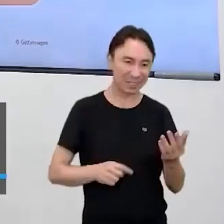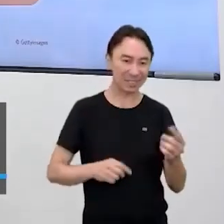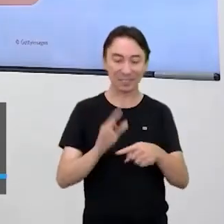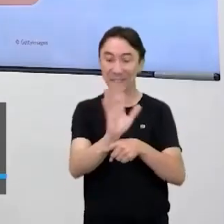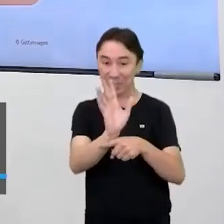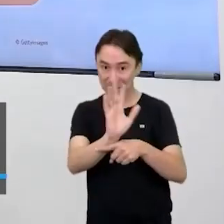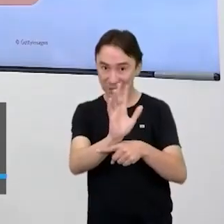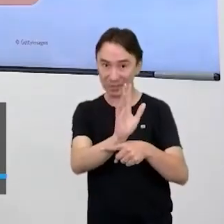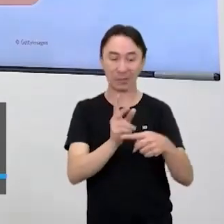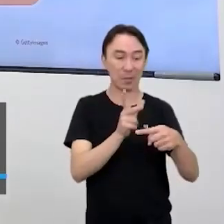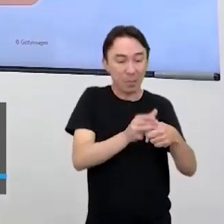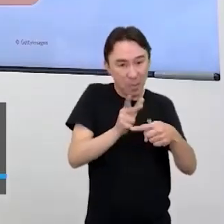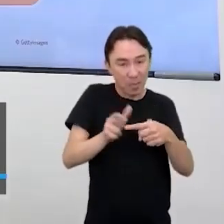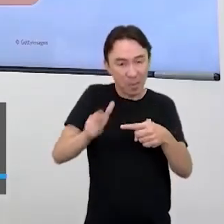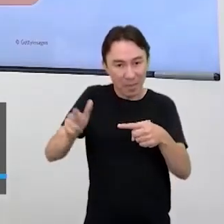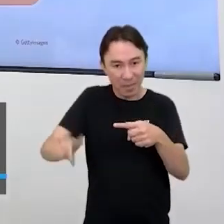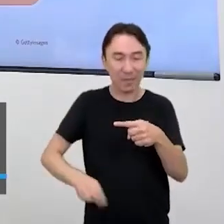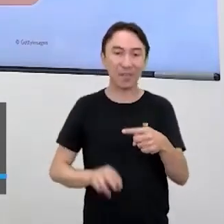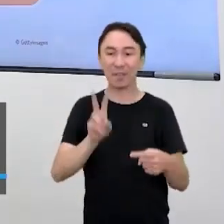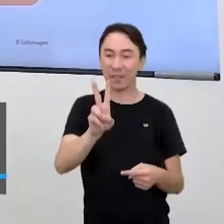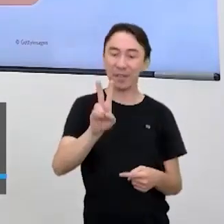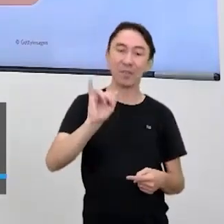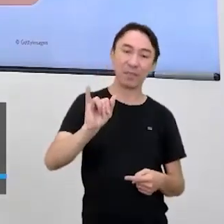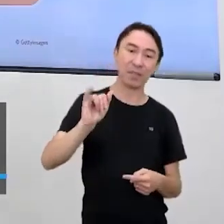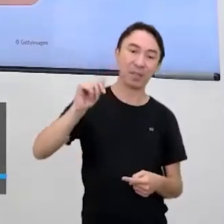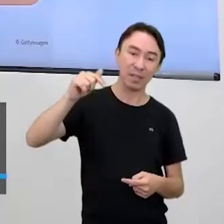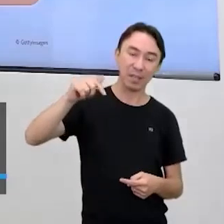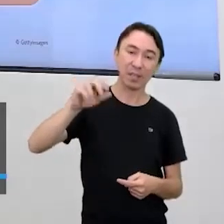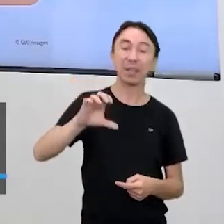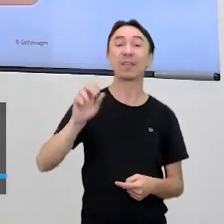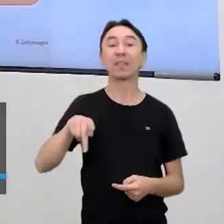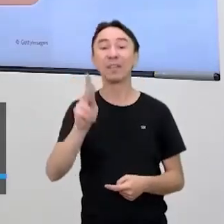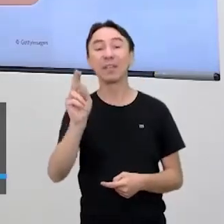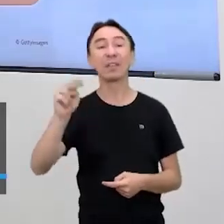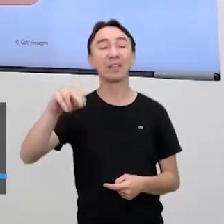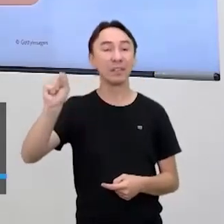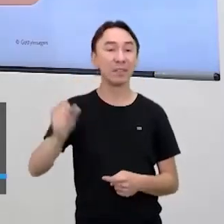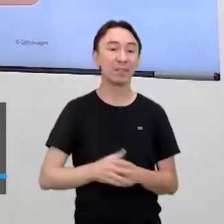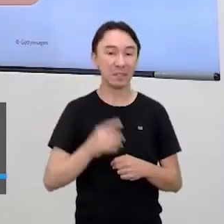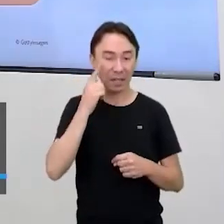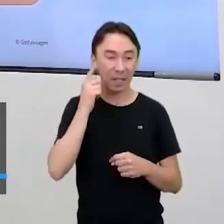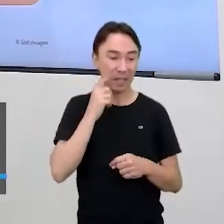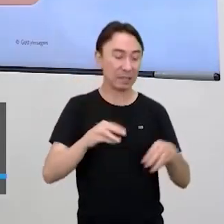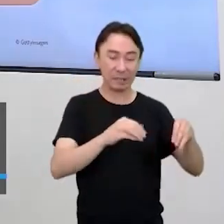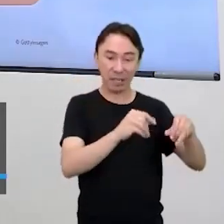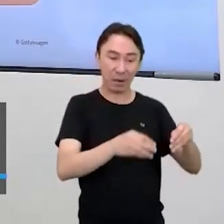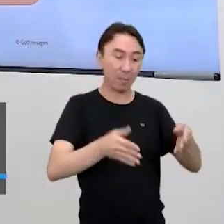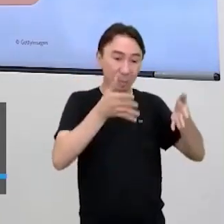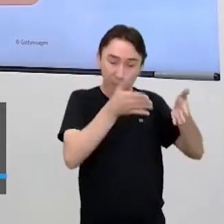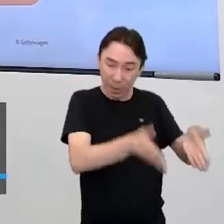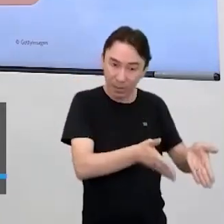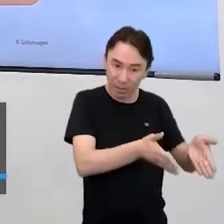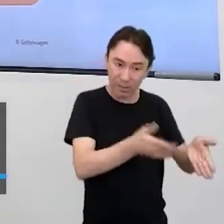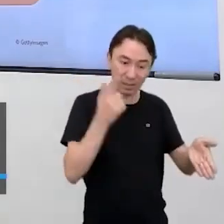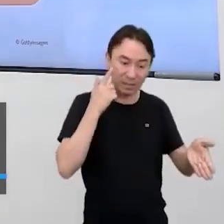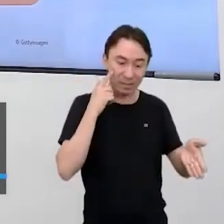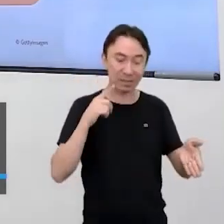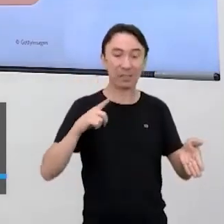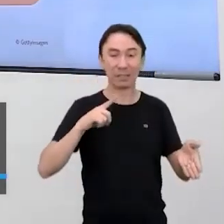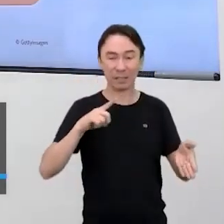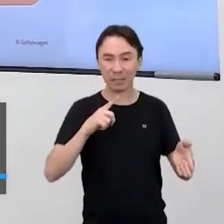terra, que é o humus, você lança esse corpo ao etéreo, numa espécie de encontro com